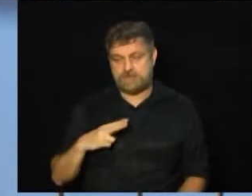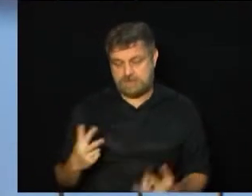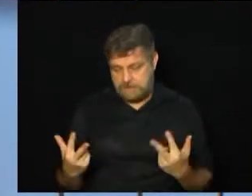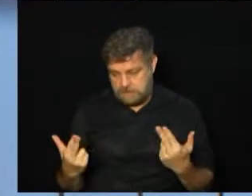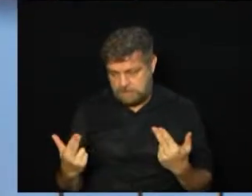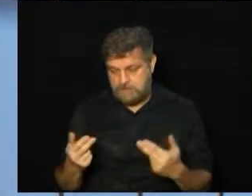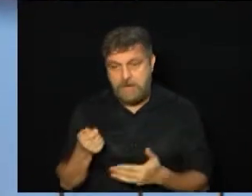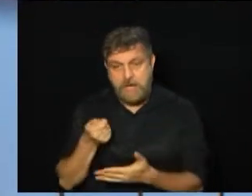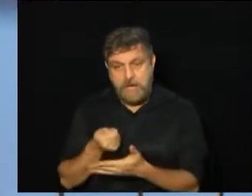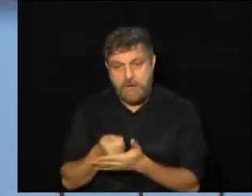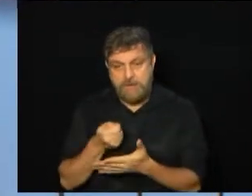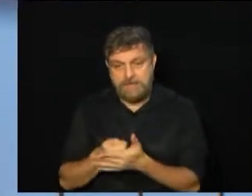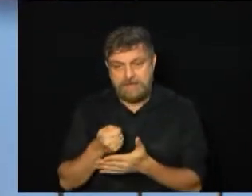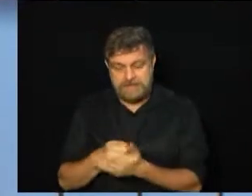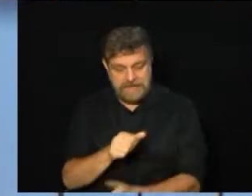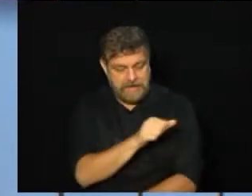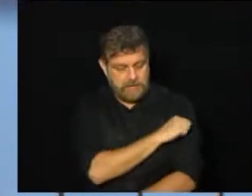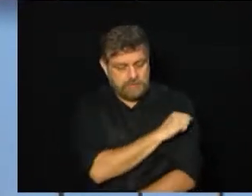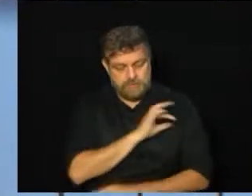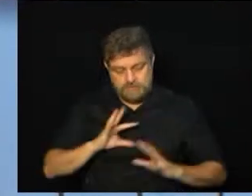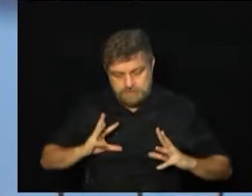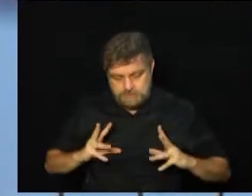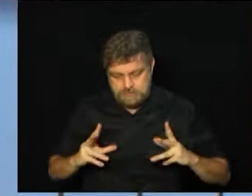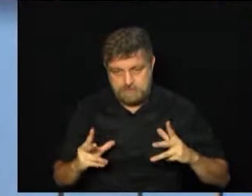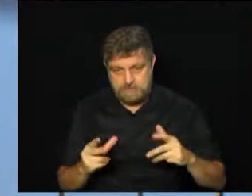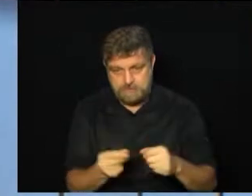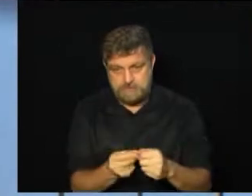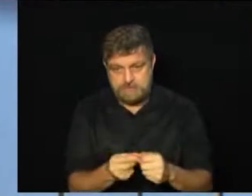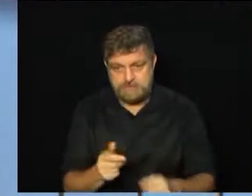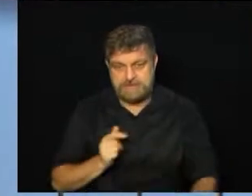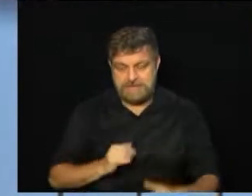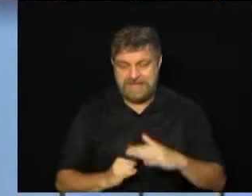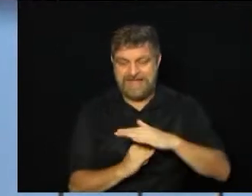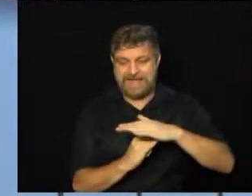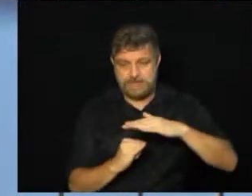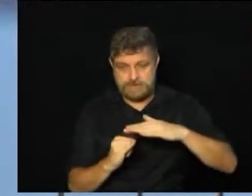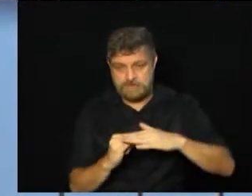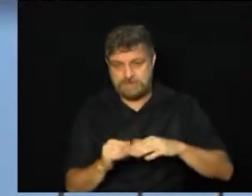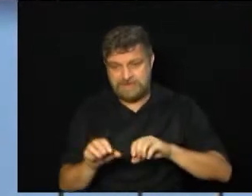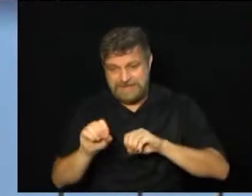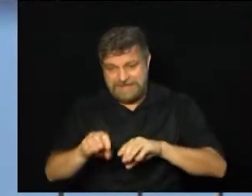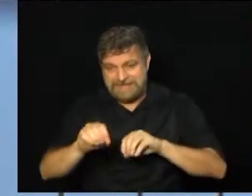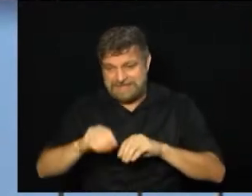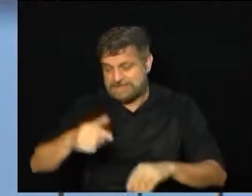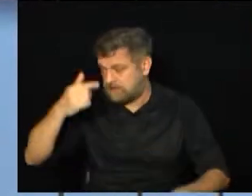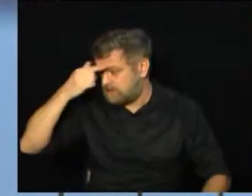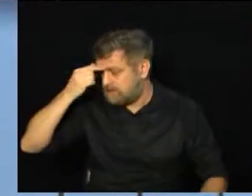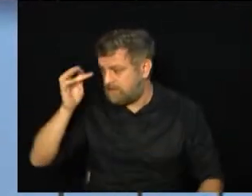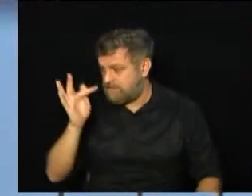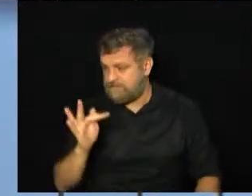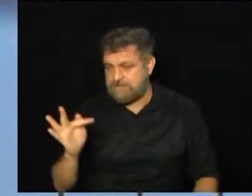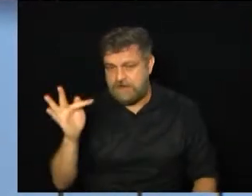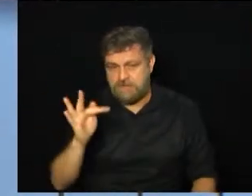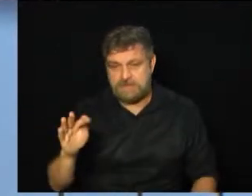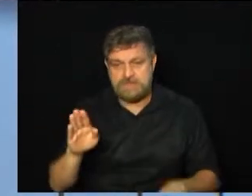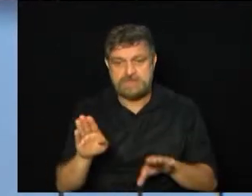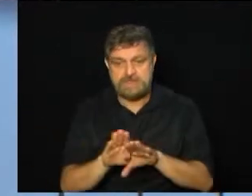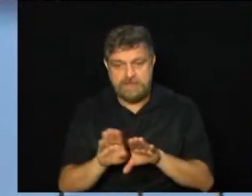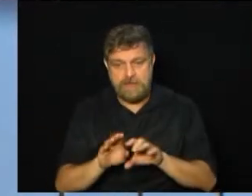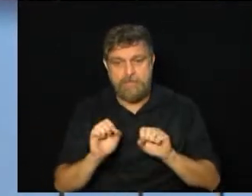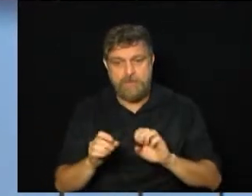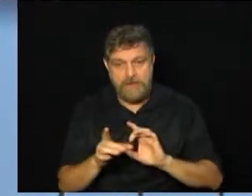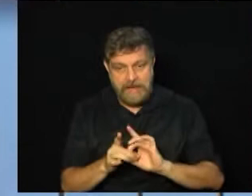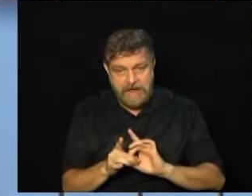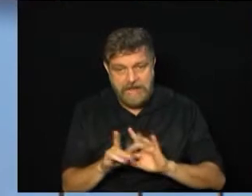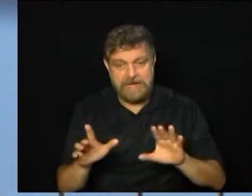é obrigatório para todos os alunos e, no caso das instituições de ensino superior, elas ficam também